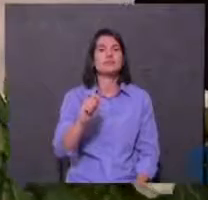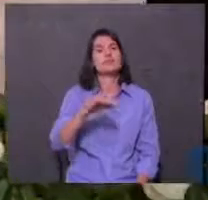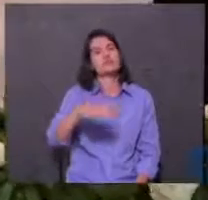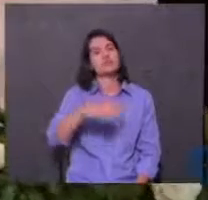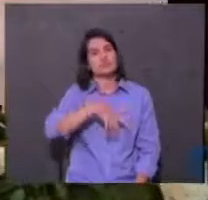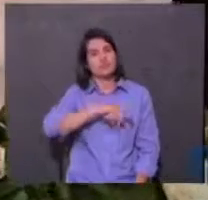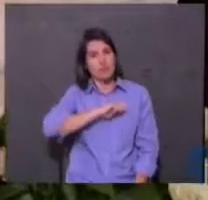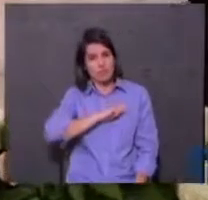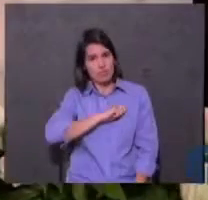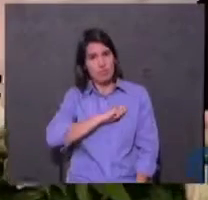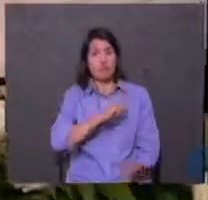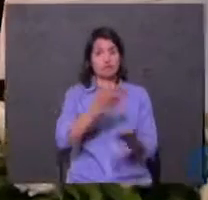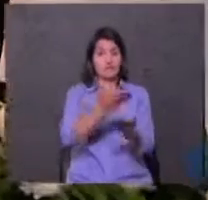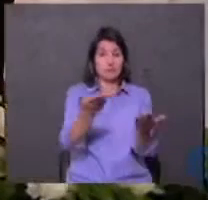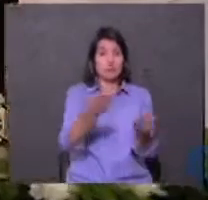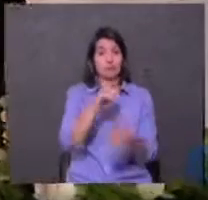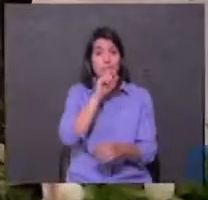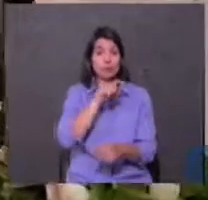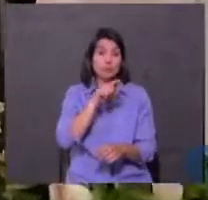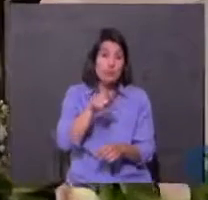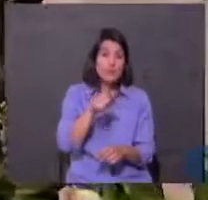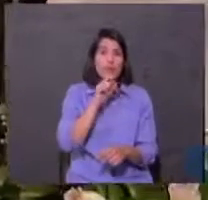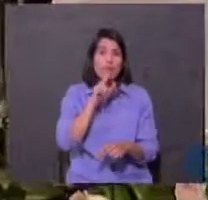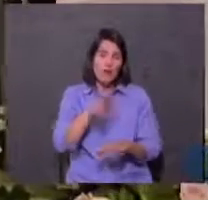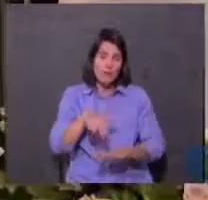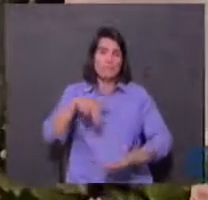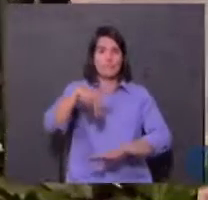puderem, coloquem-se de pé.